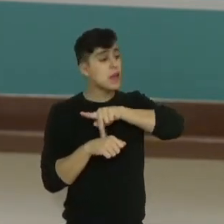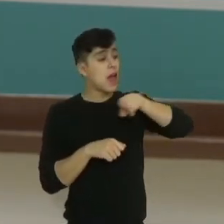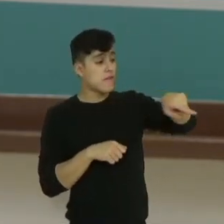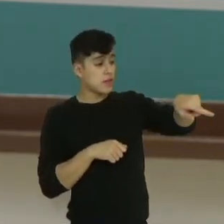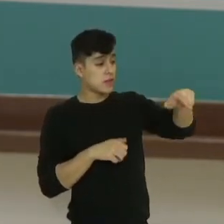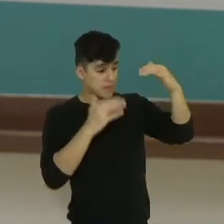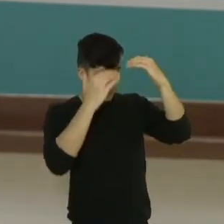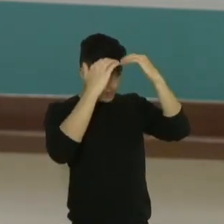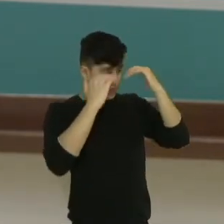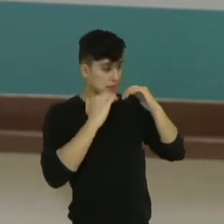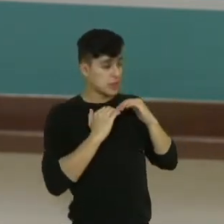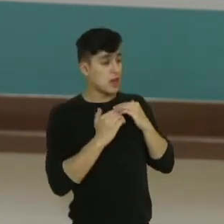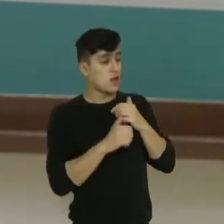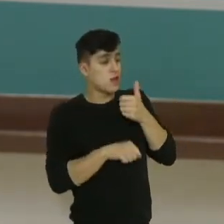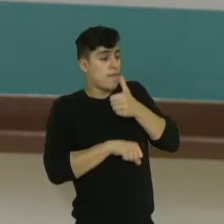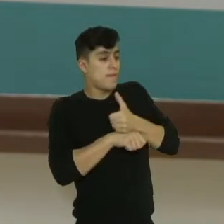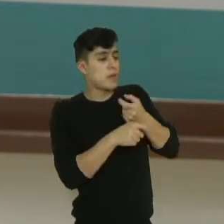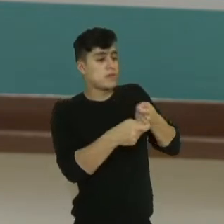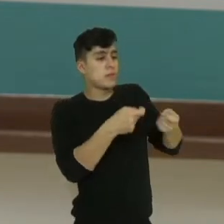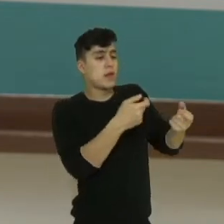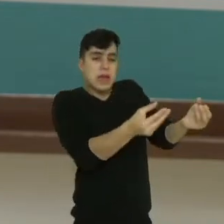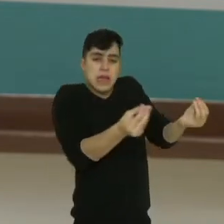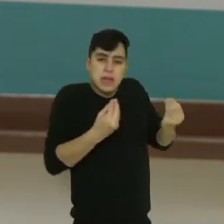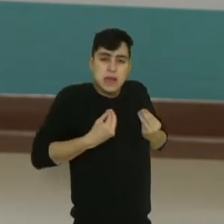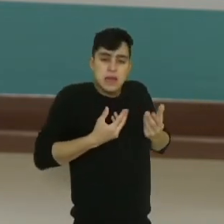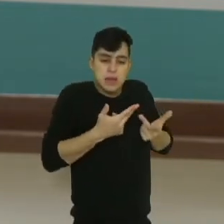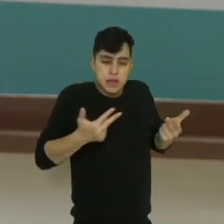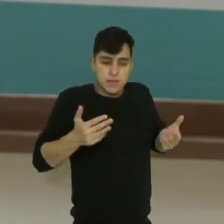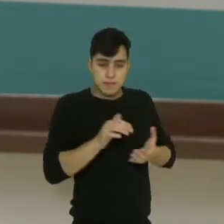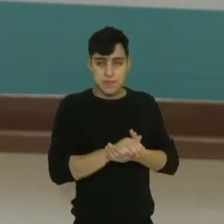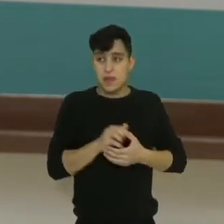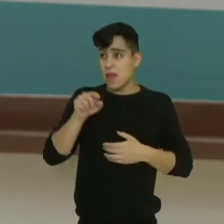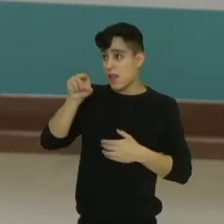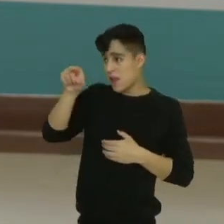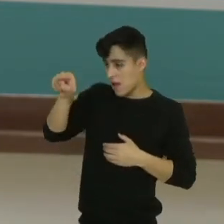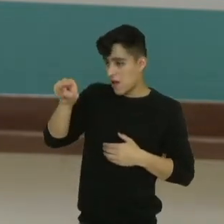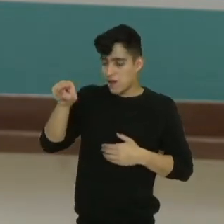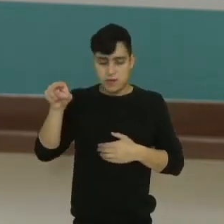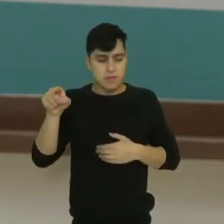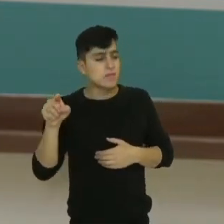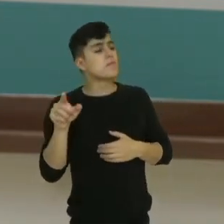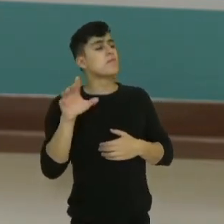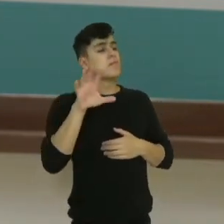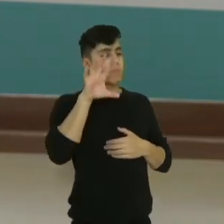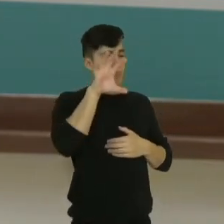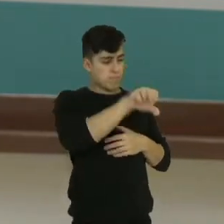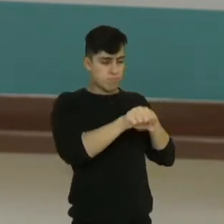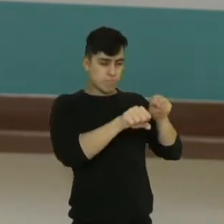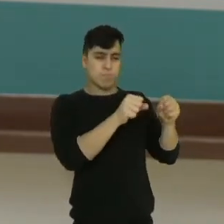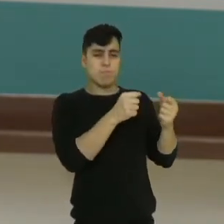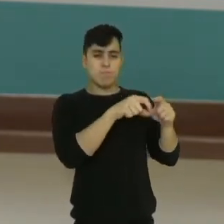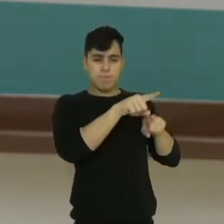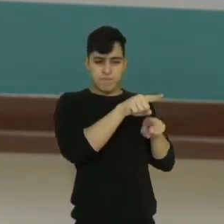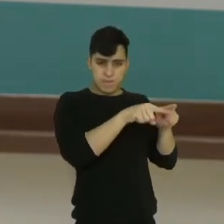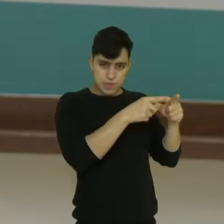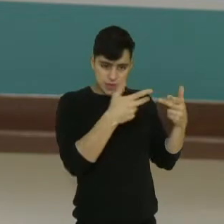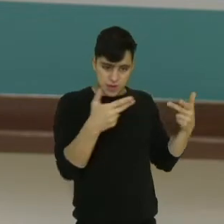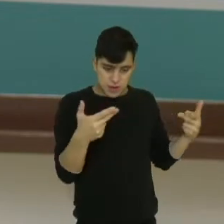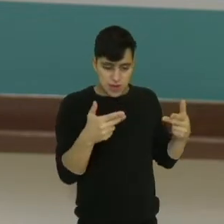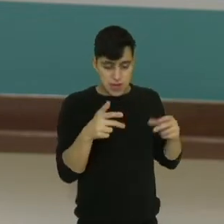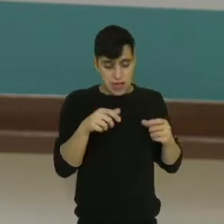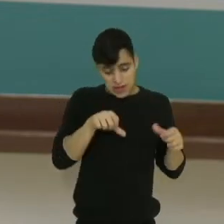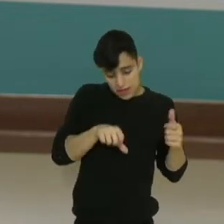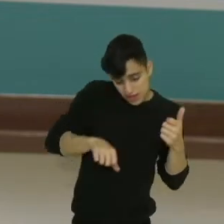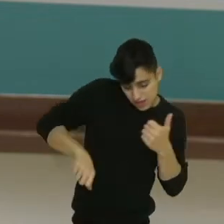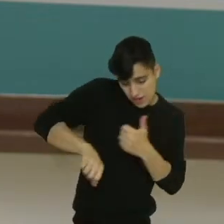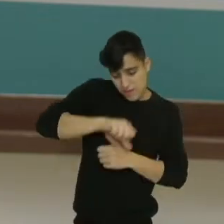apenas fornecia. Agora, a metrópole adiciona matéria-prima, transforma nas suas máquinas,